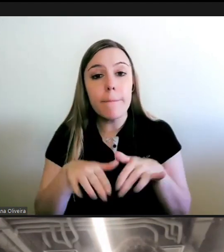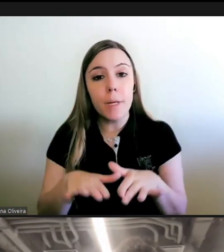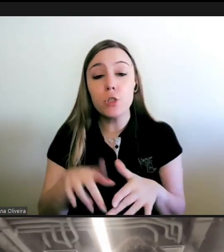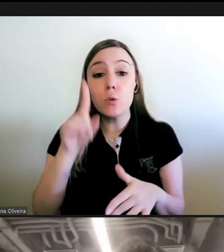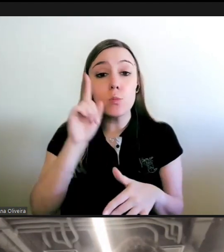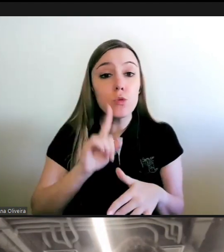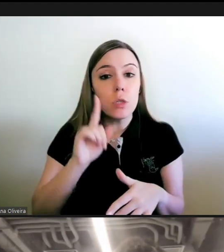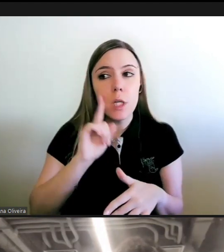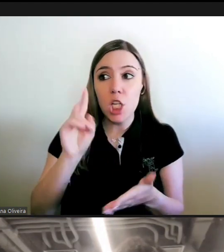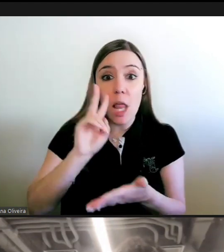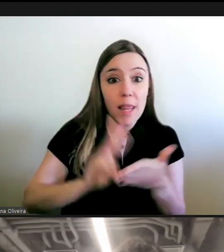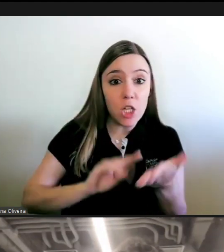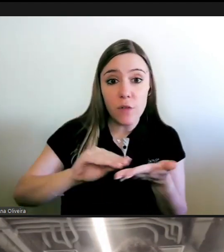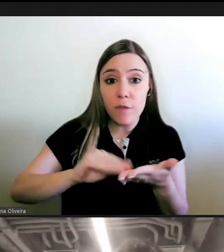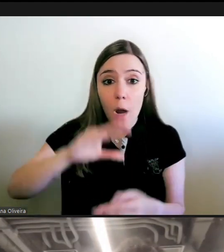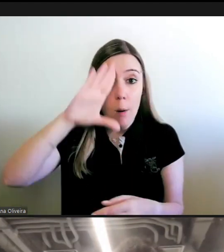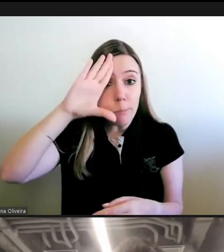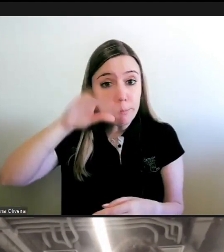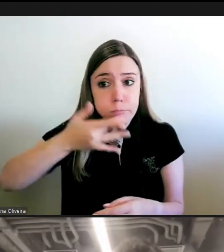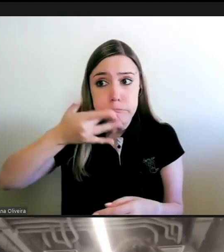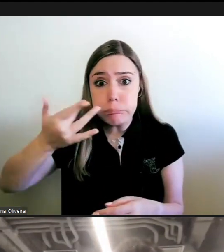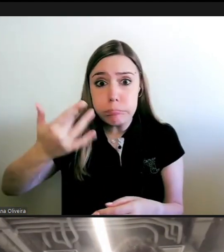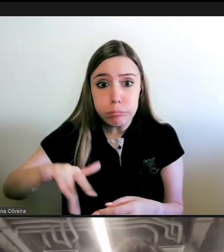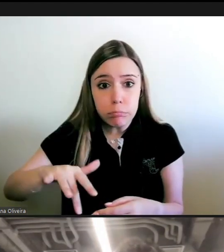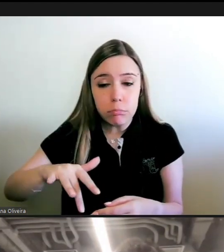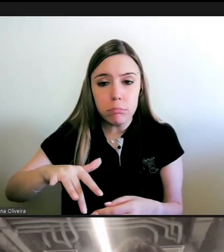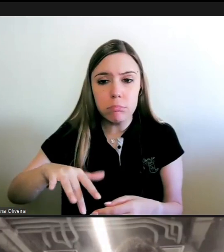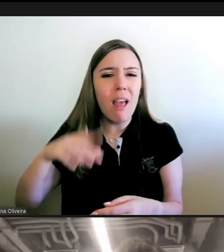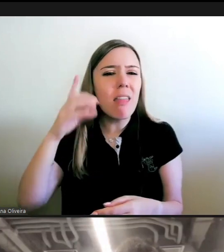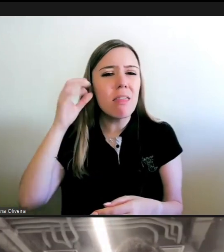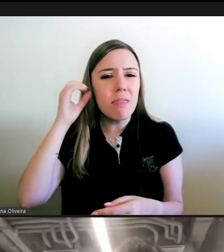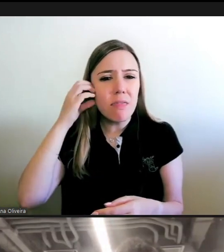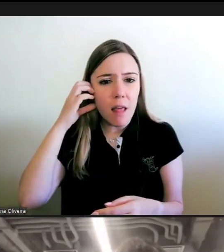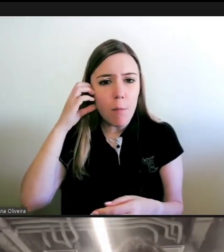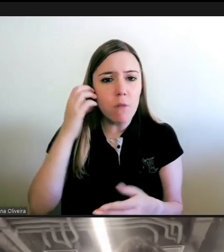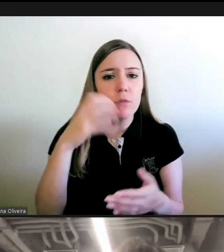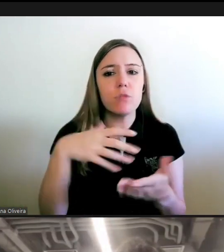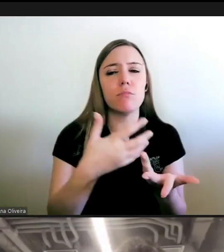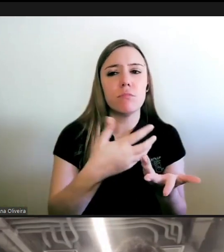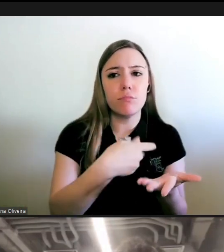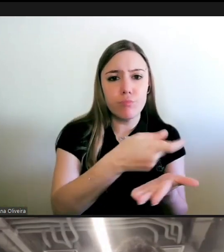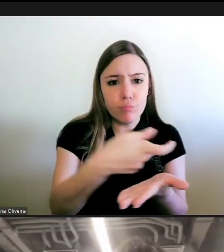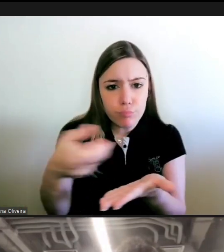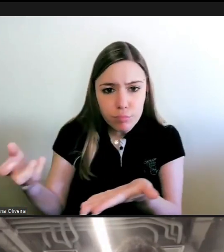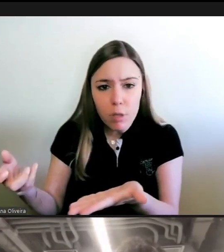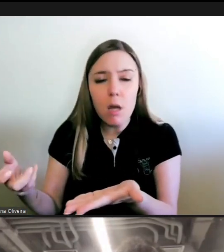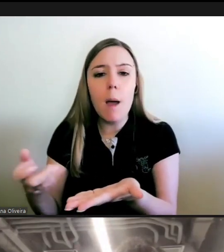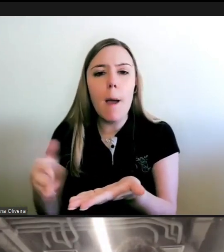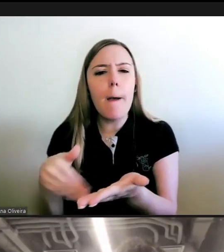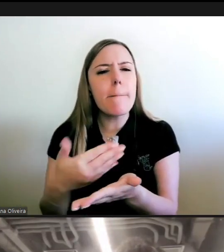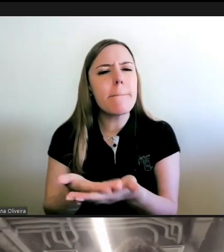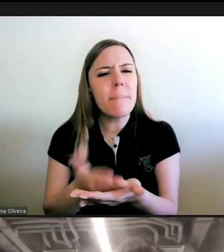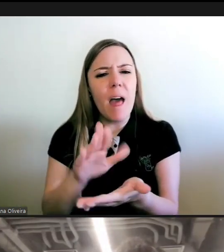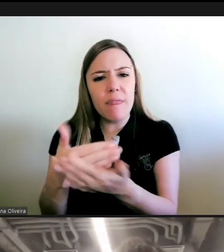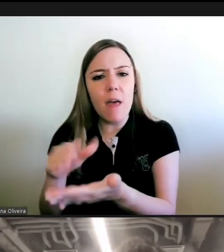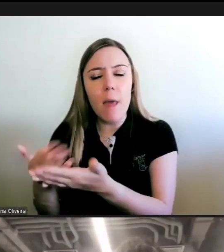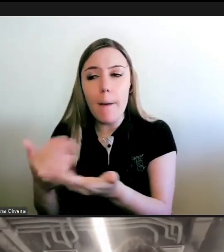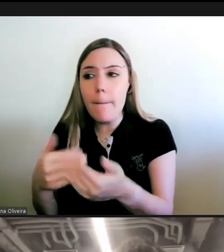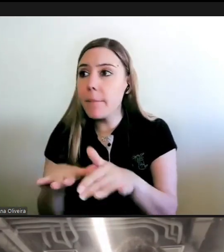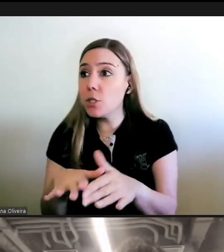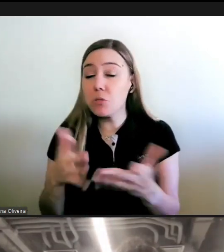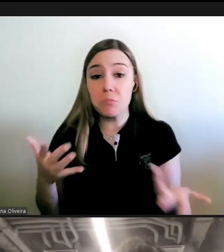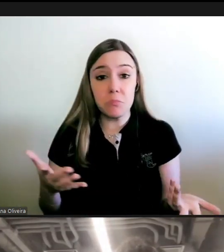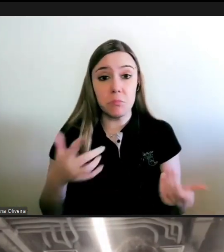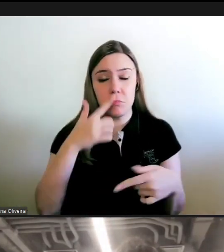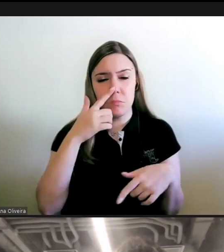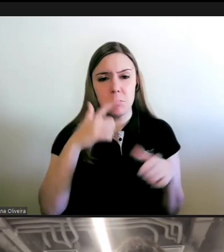era que aquelas mulheres não sabiam ler nem escrever. Tinha havido a distribuição de telemóveis. Portanto, e ninguém sabia, e ninguém tinha